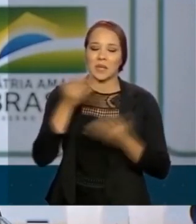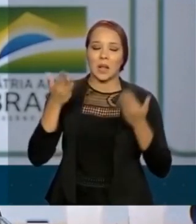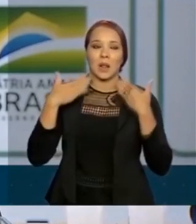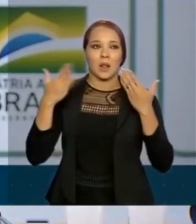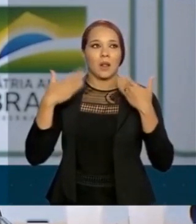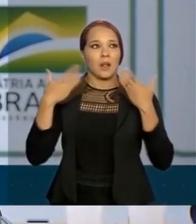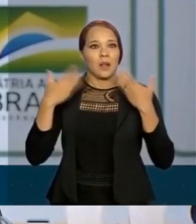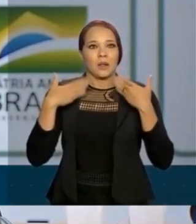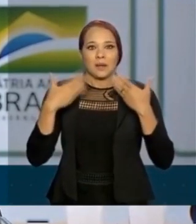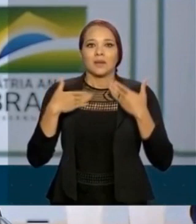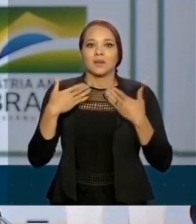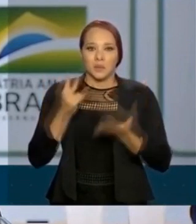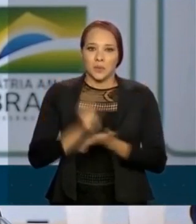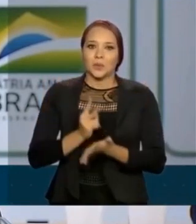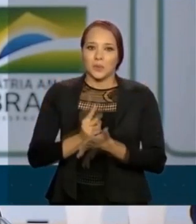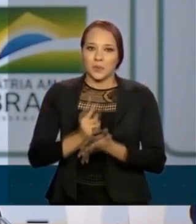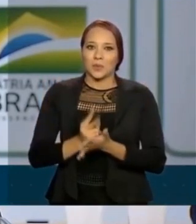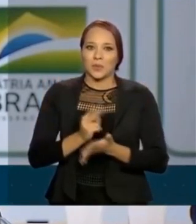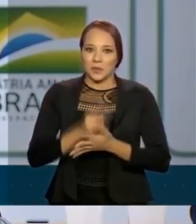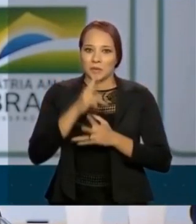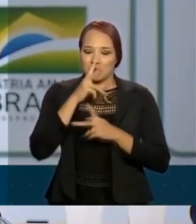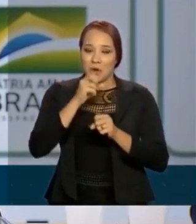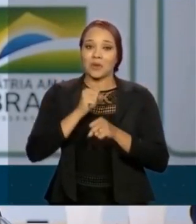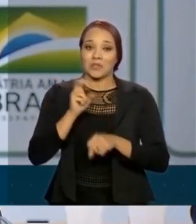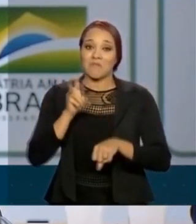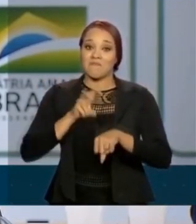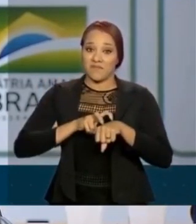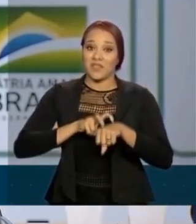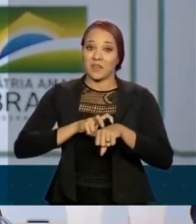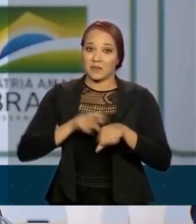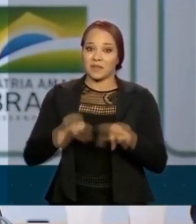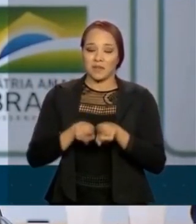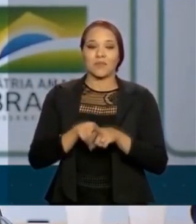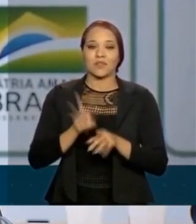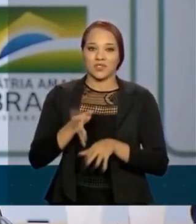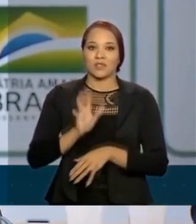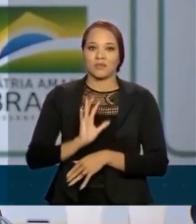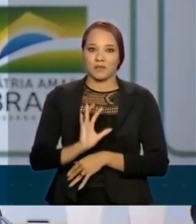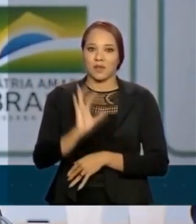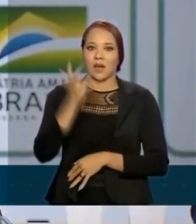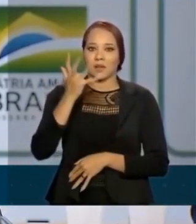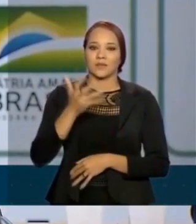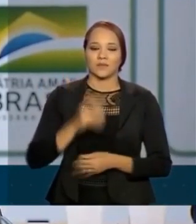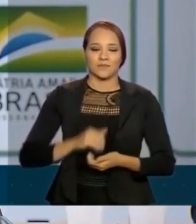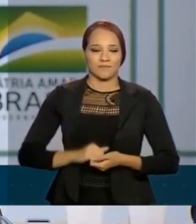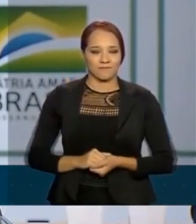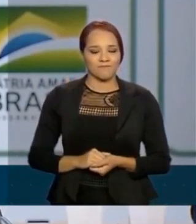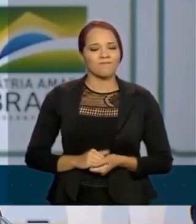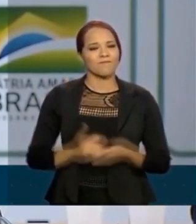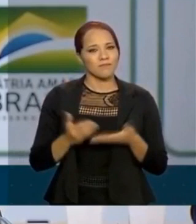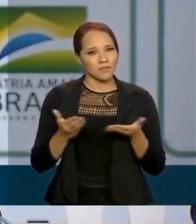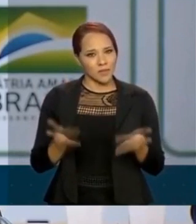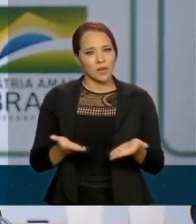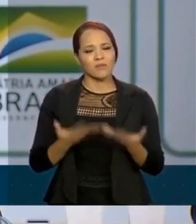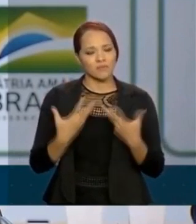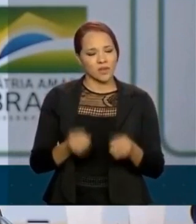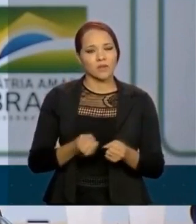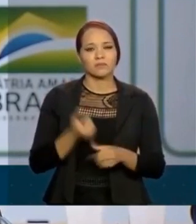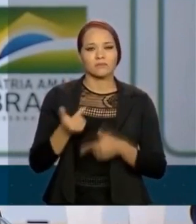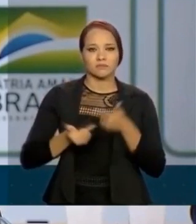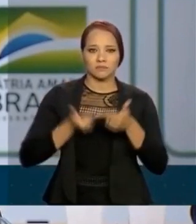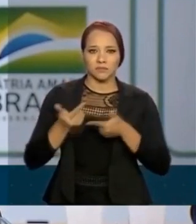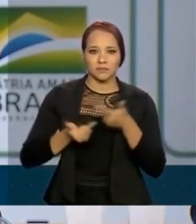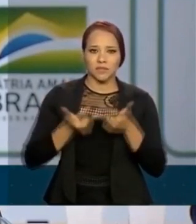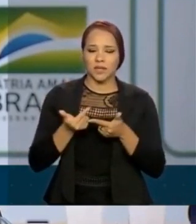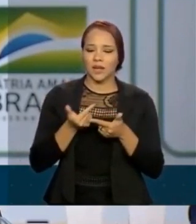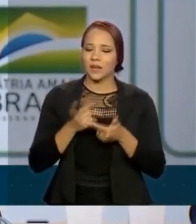de Cuiabá, ele ainda está ali, e o vírus também está ali, já teve casos confirmados em Cuiabá. Enfim, gente, vamos trabalhar.